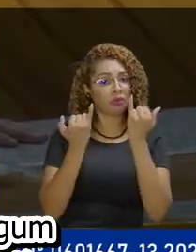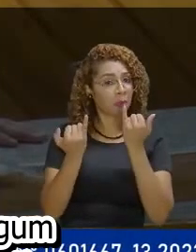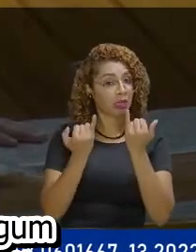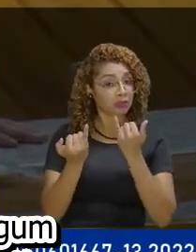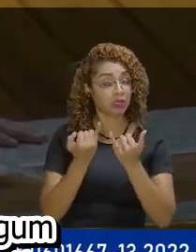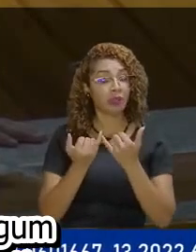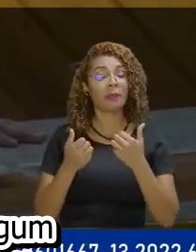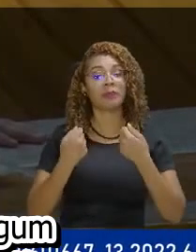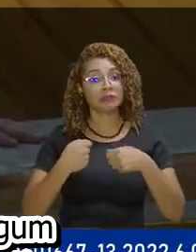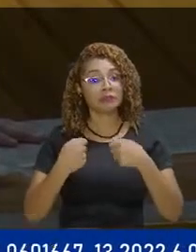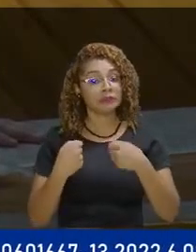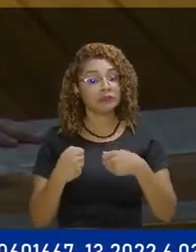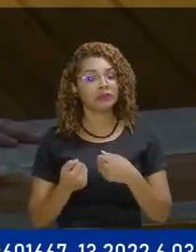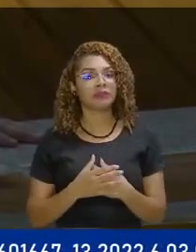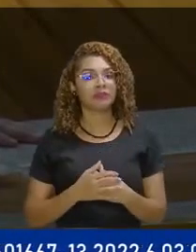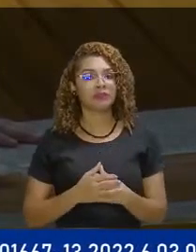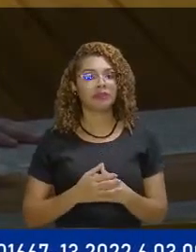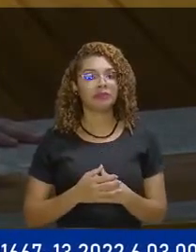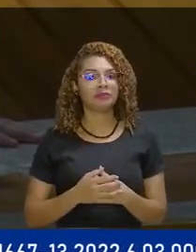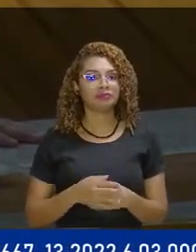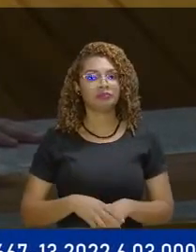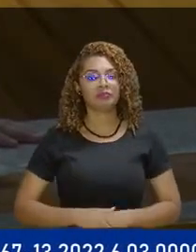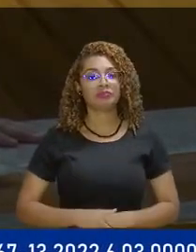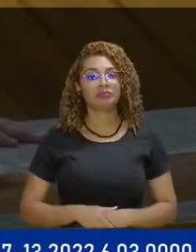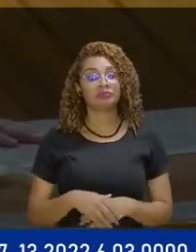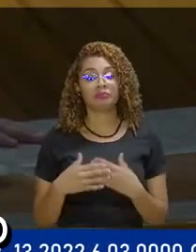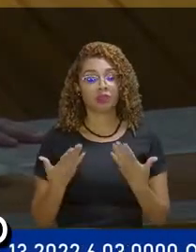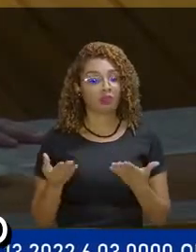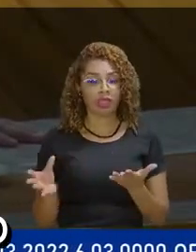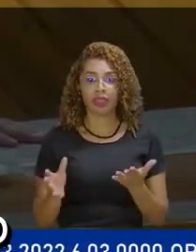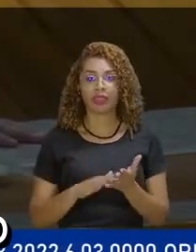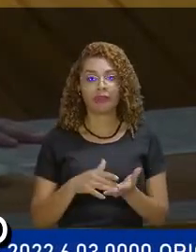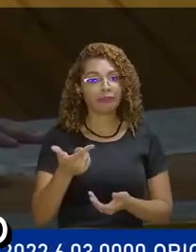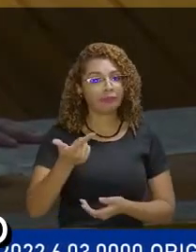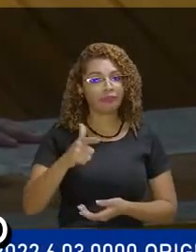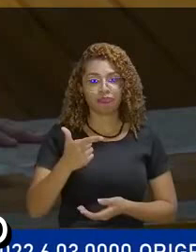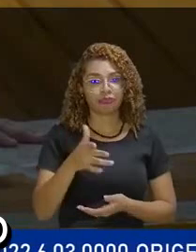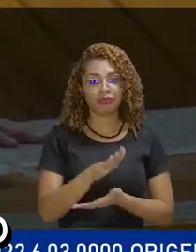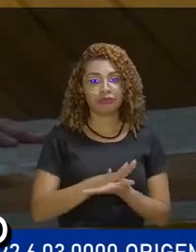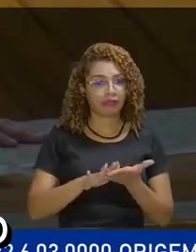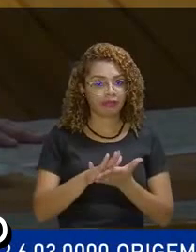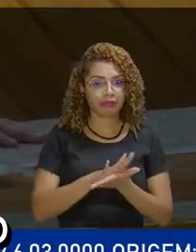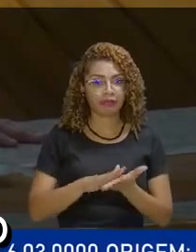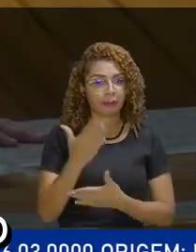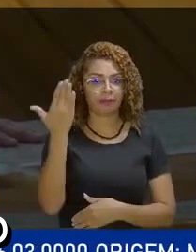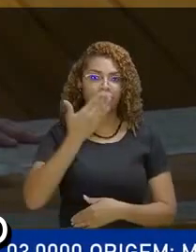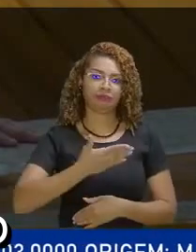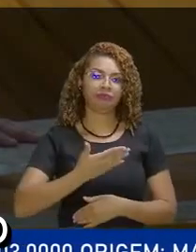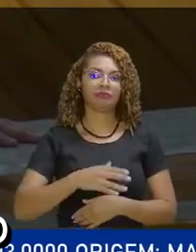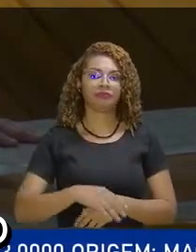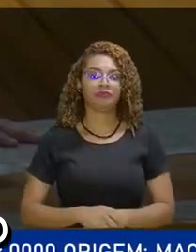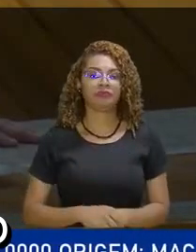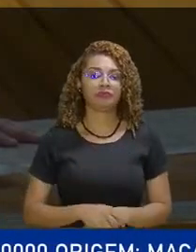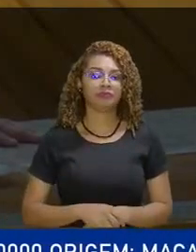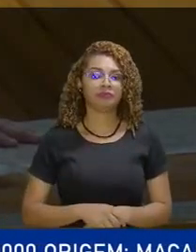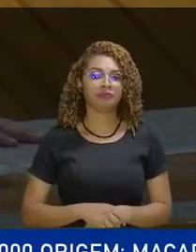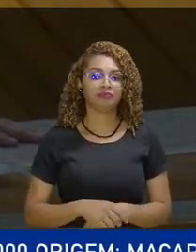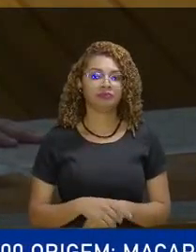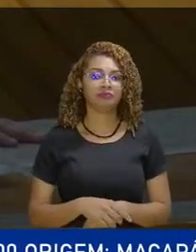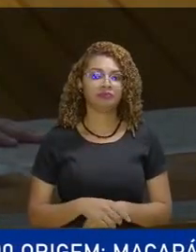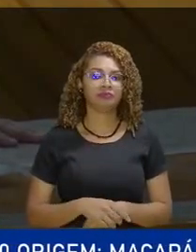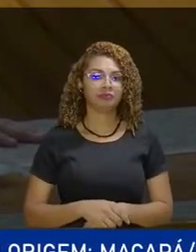que a Polícia Federal investigasse. E isso não veio. Eles em nenhum momento alegaram, olha, isso aqui pode ter sido coisa do meu adversário.